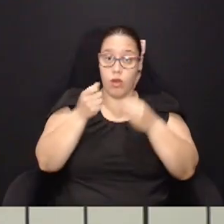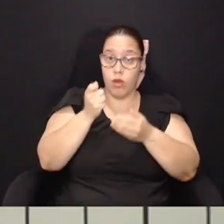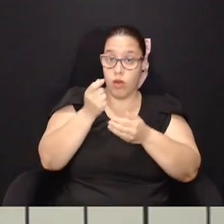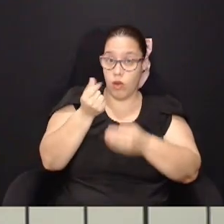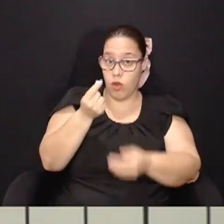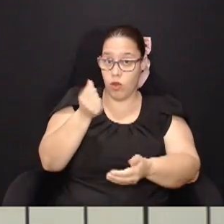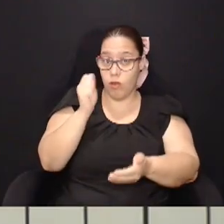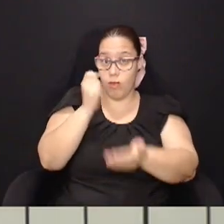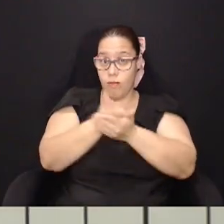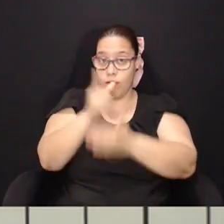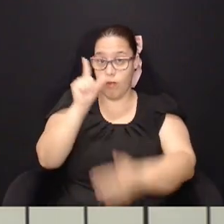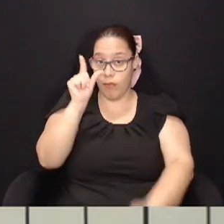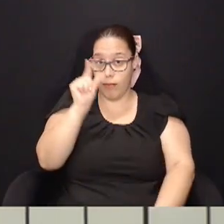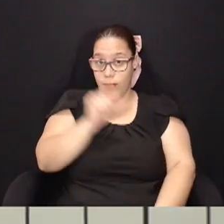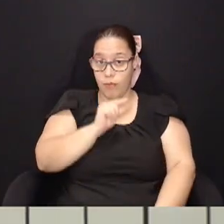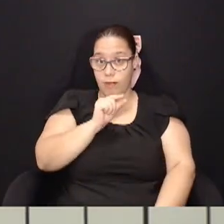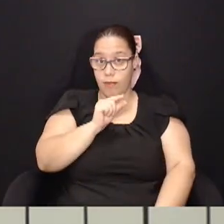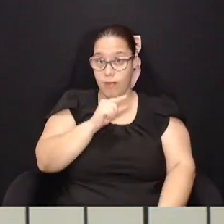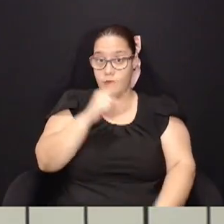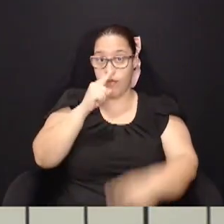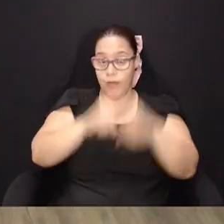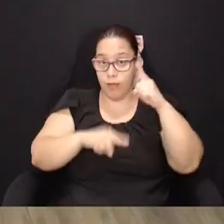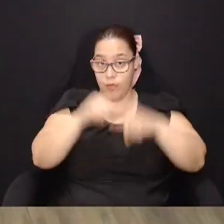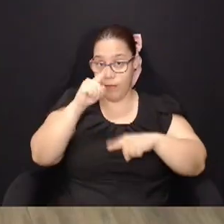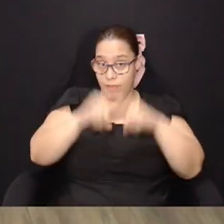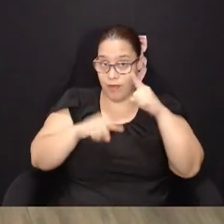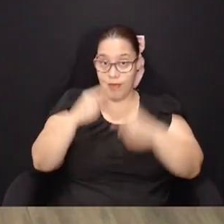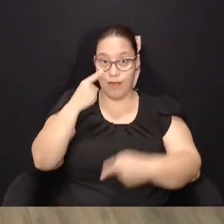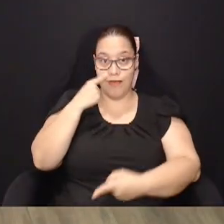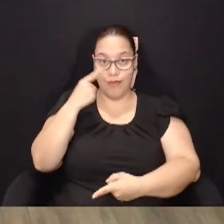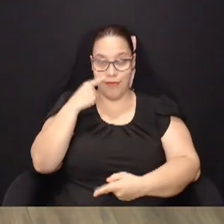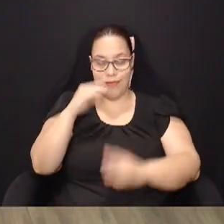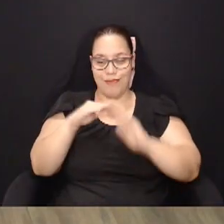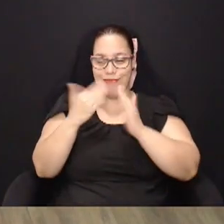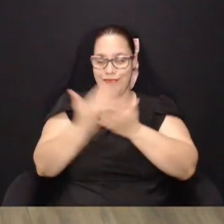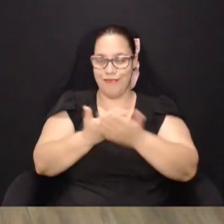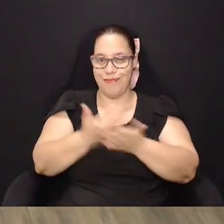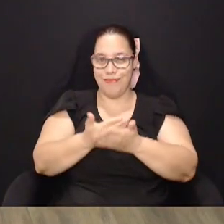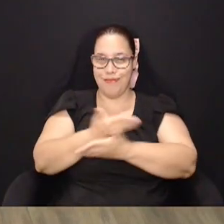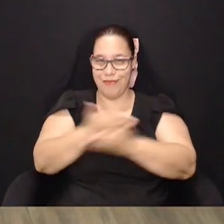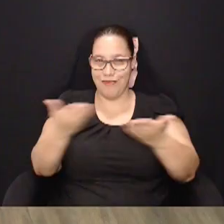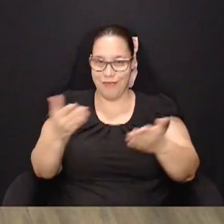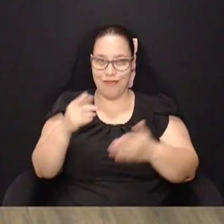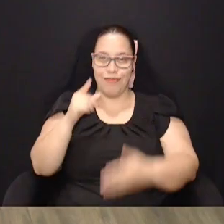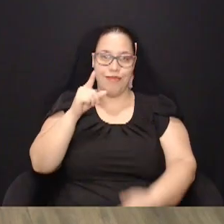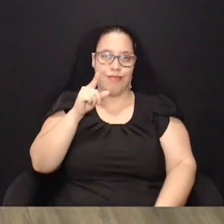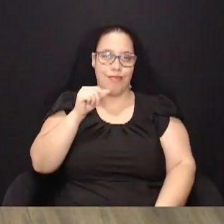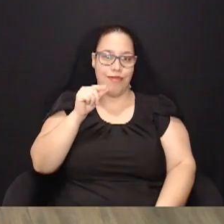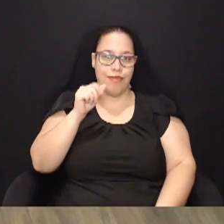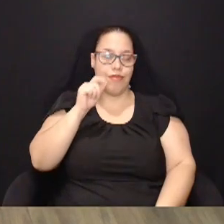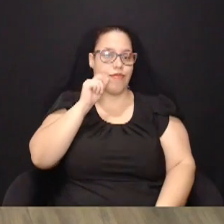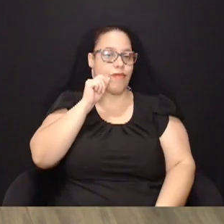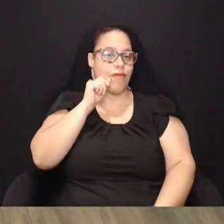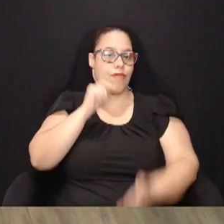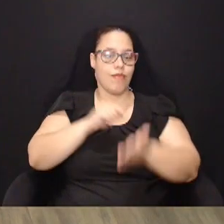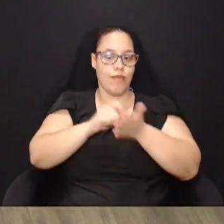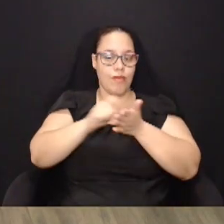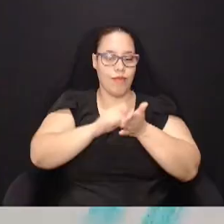na hora de comprar um material escolar. A partir de agora, é um Na Ponta do Lápis.